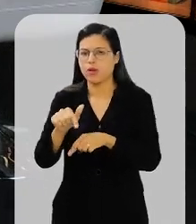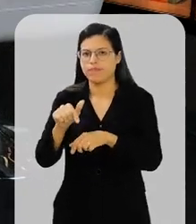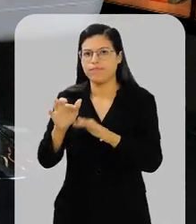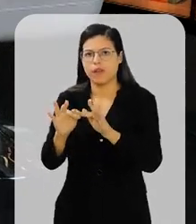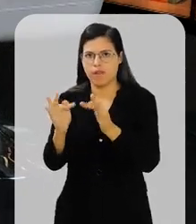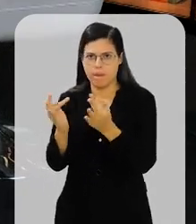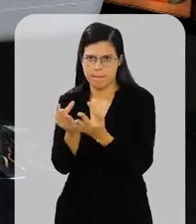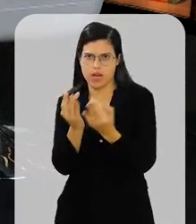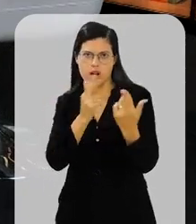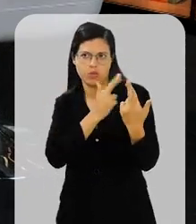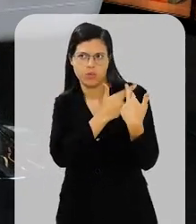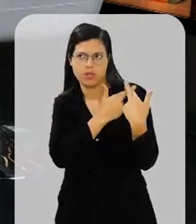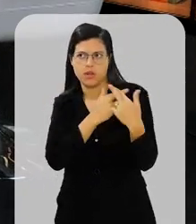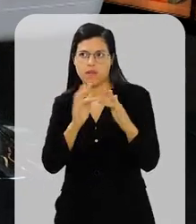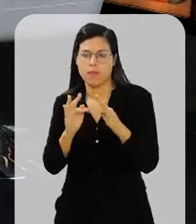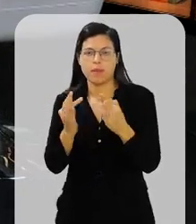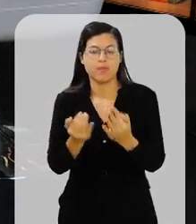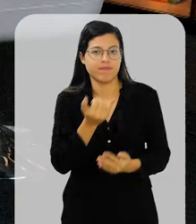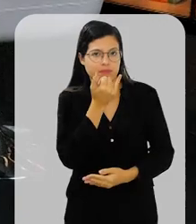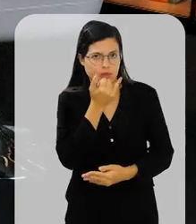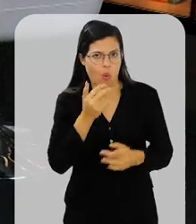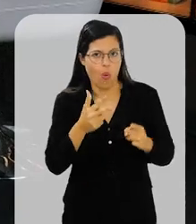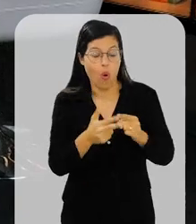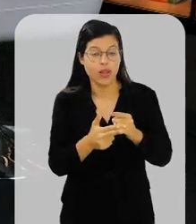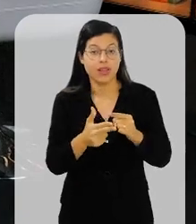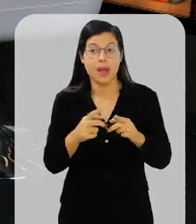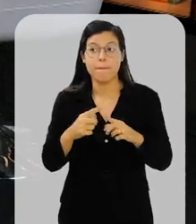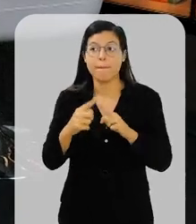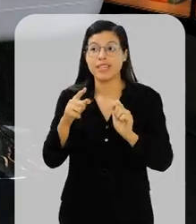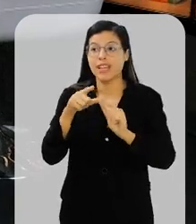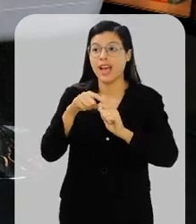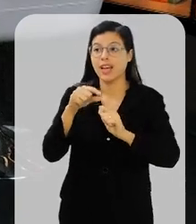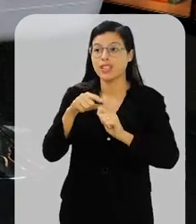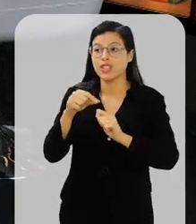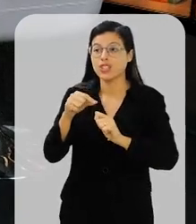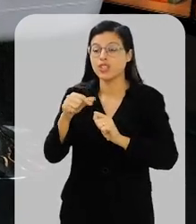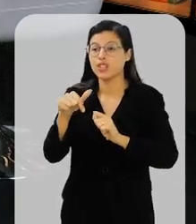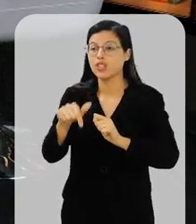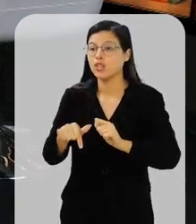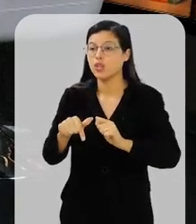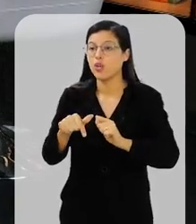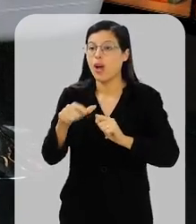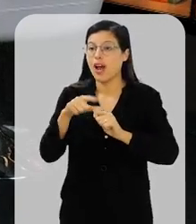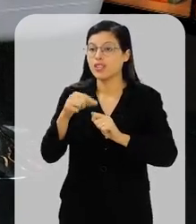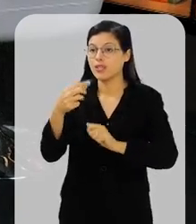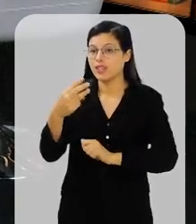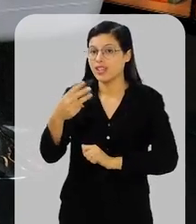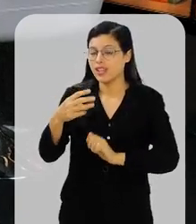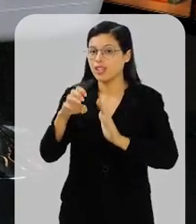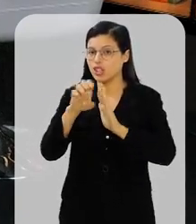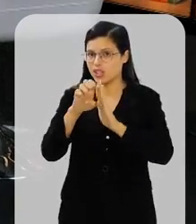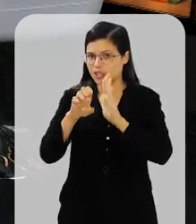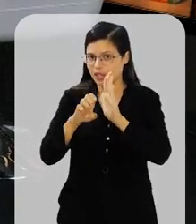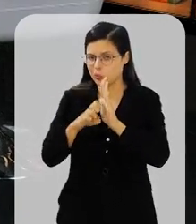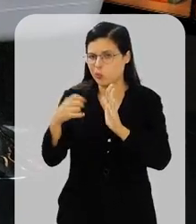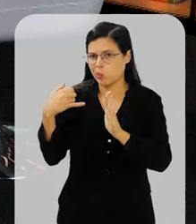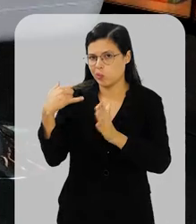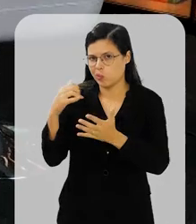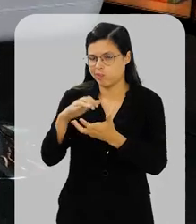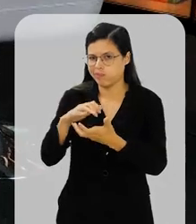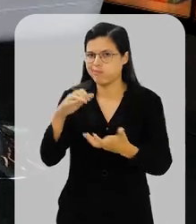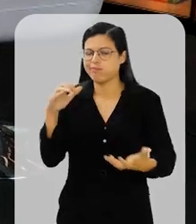mão da família. E muitas das vezes... Desculpe interromper a senhora também. De acordo com o artigo, a, sim, senhora está artigo com quem? Sim, artigo 3º, Estatuto